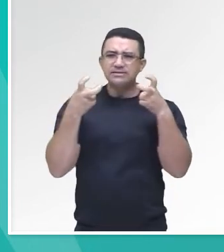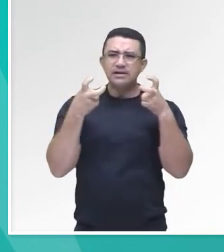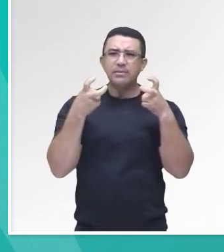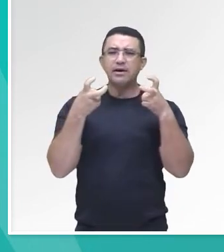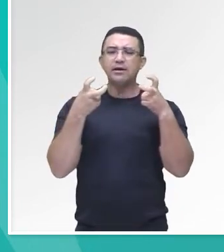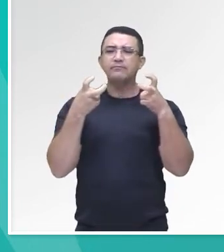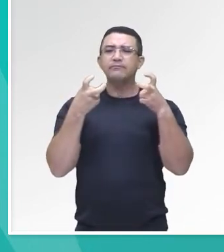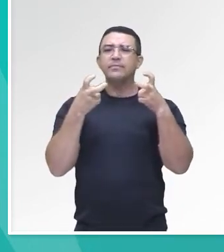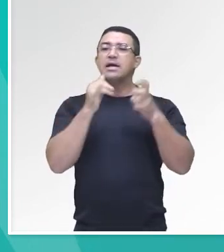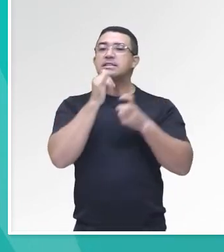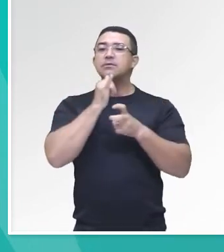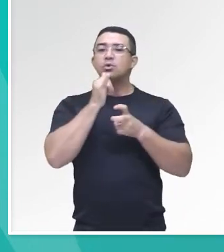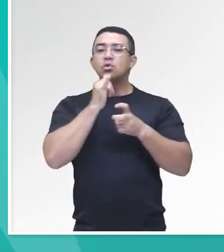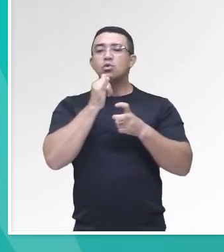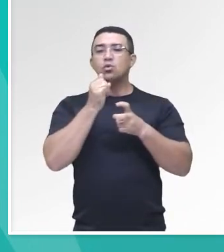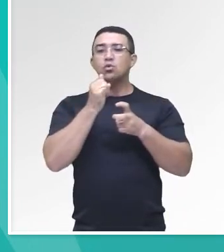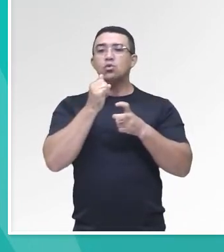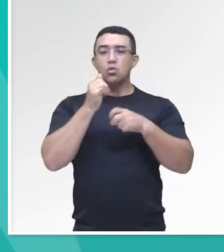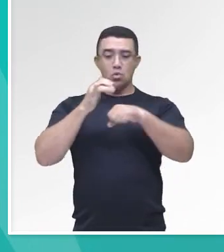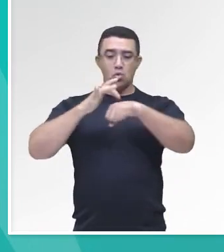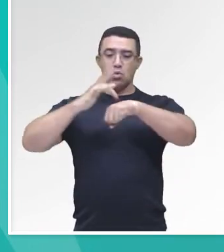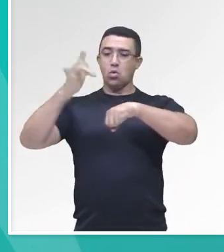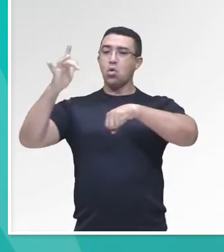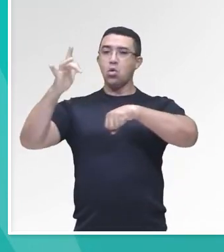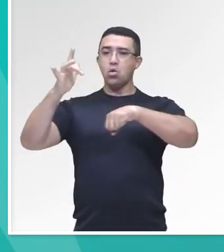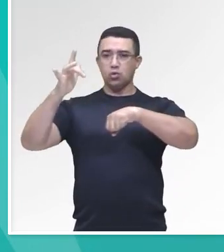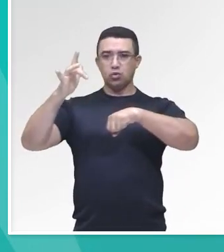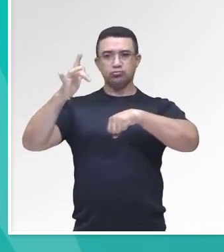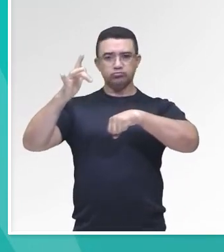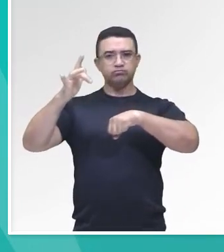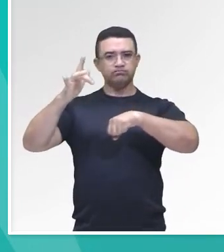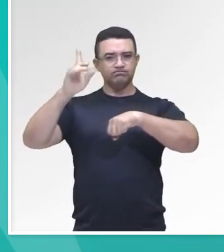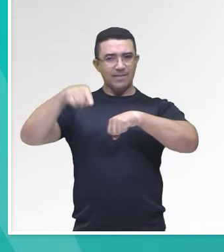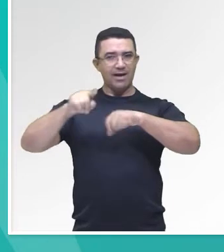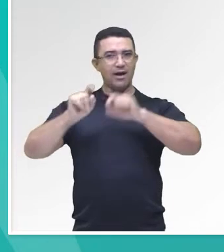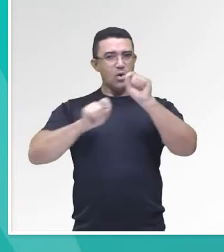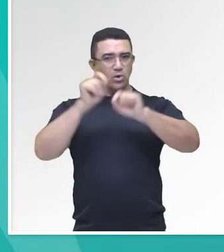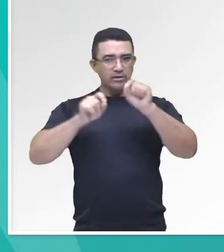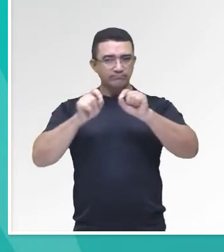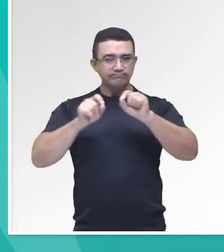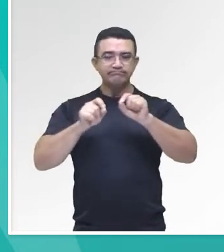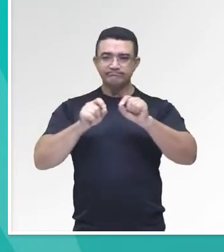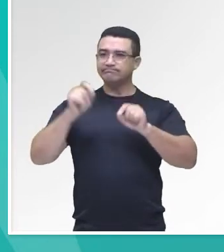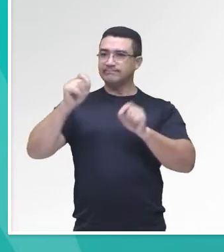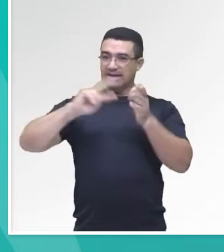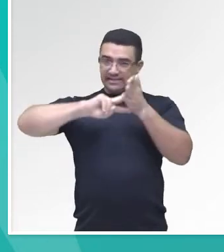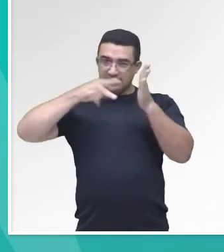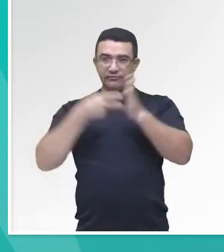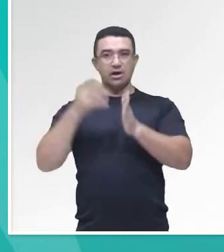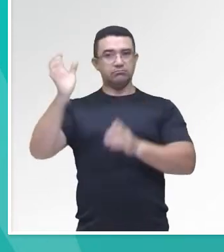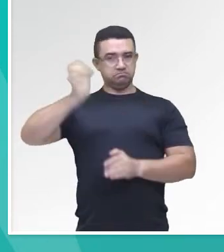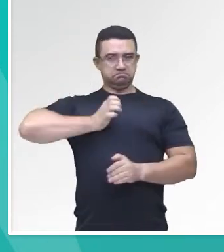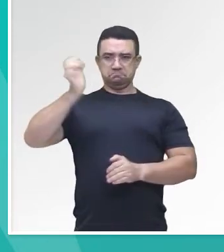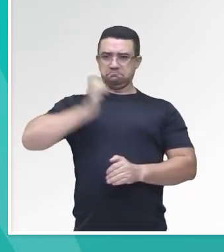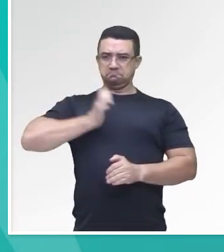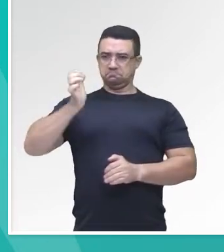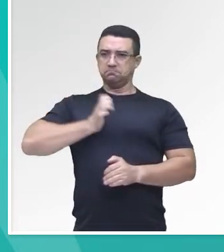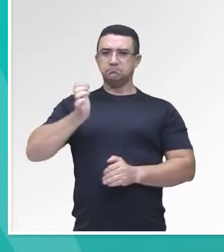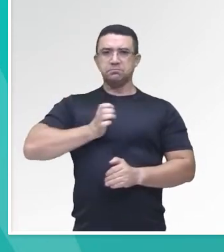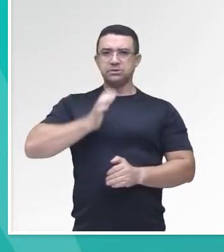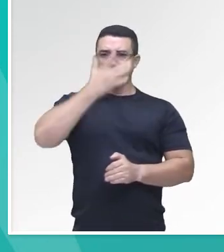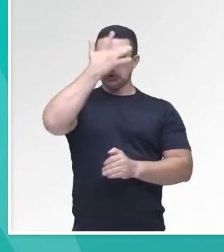para vocês, que o ouro, ele representa algo, né? O que ele representa? Riqueza. Então, você faz